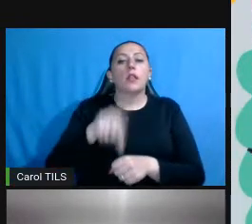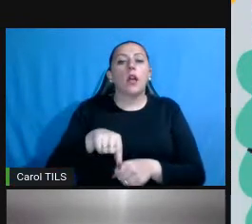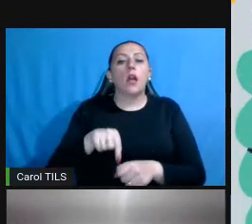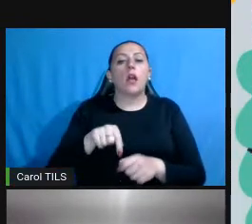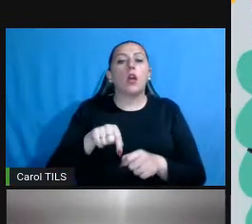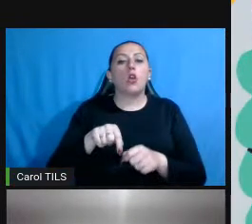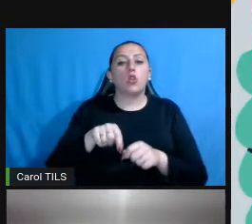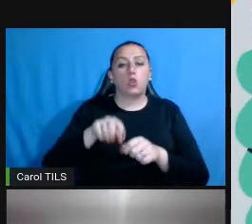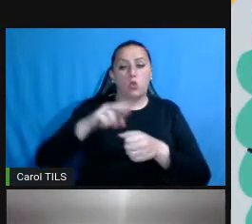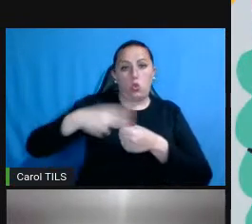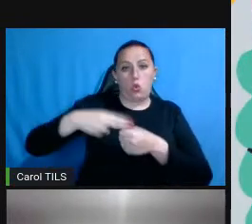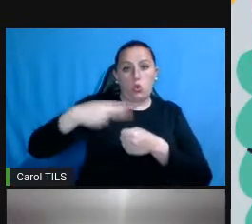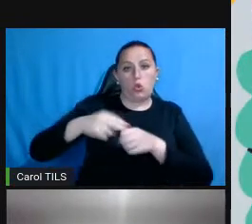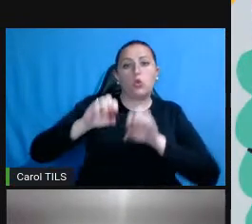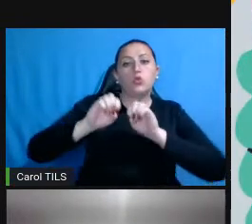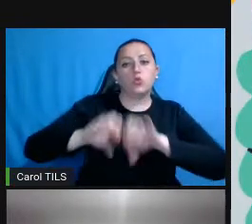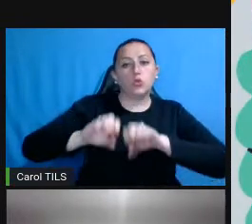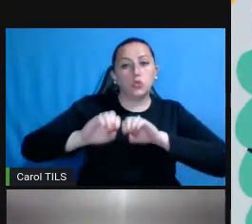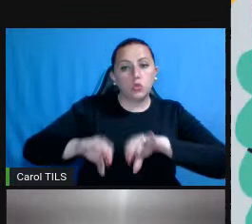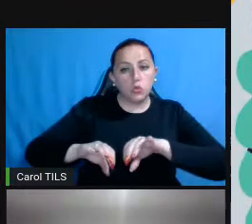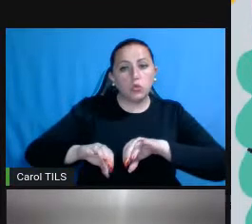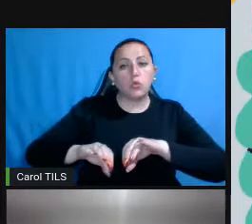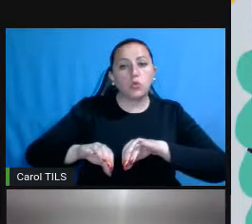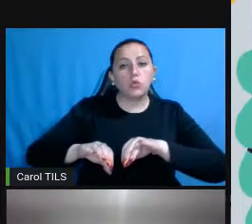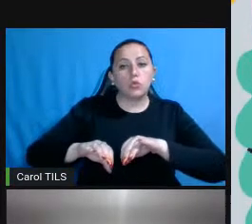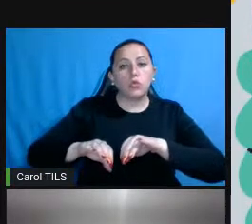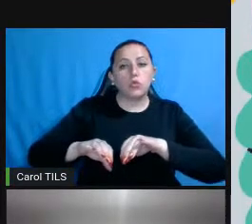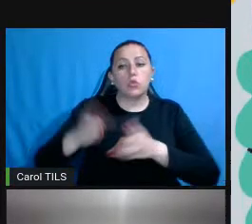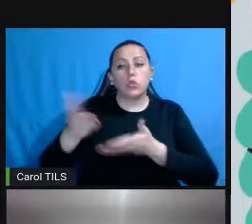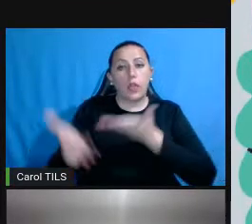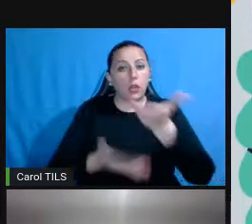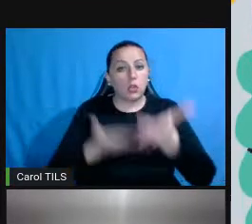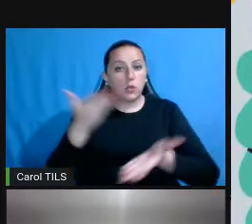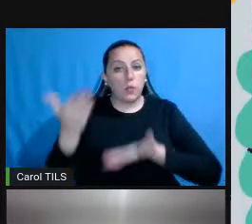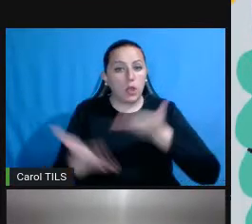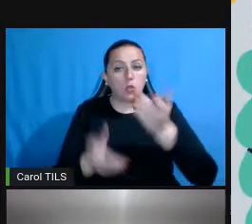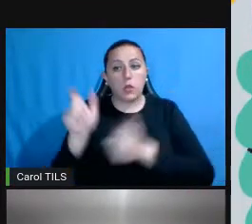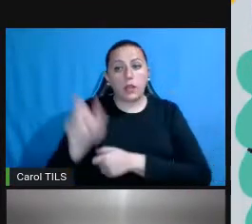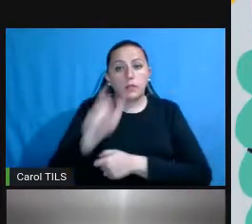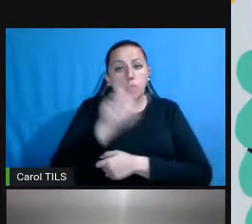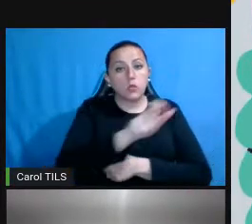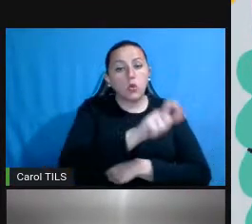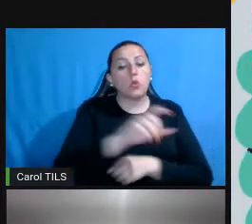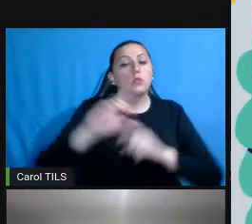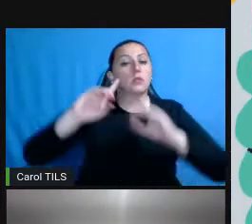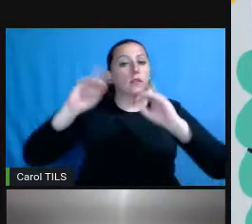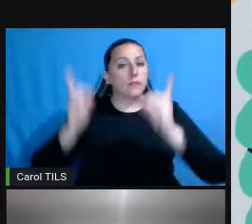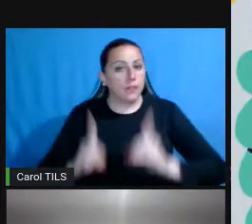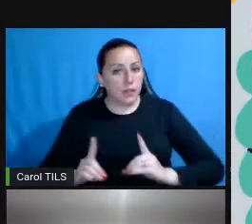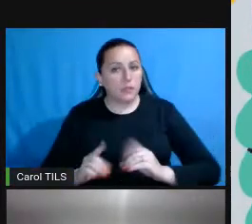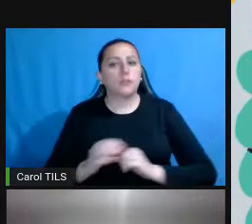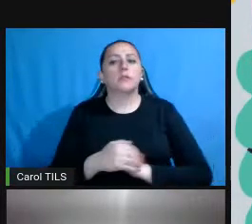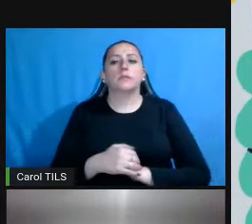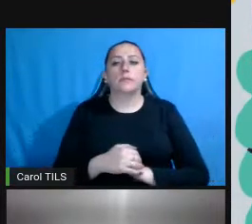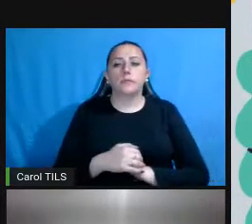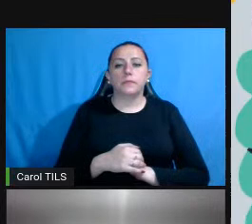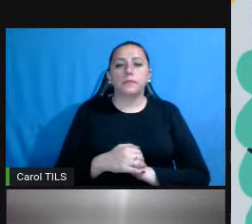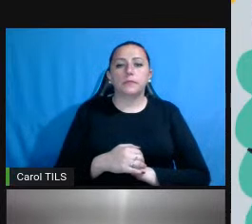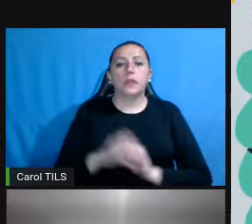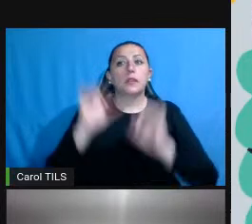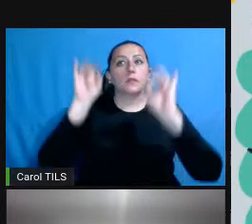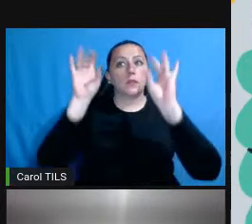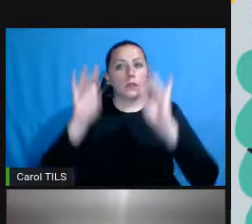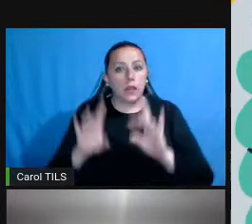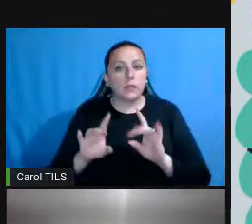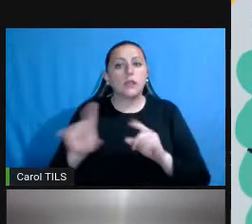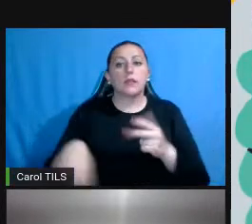Núcleo de Estudos de Atendimento a Pessoas com Necessidades Educacionais Específicas, e o